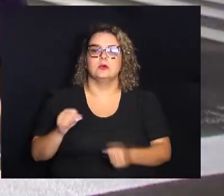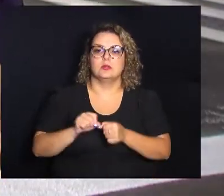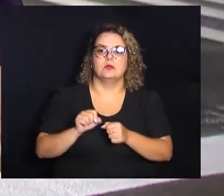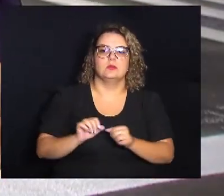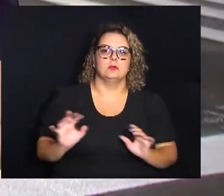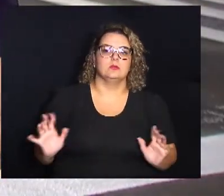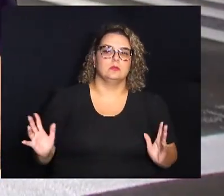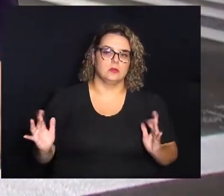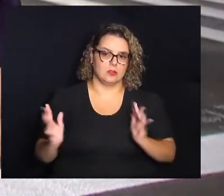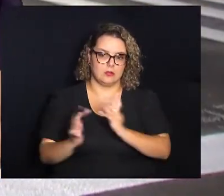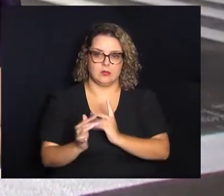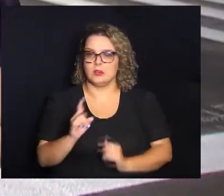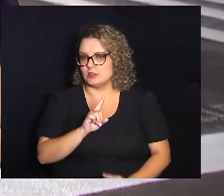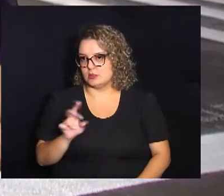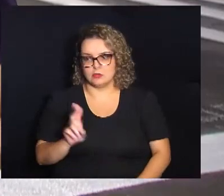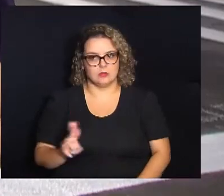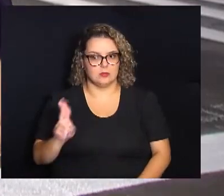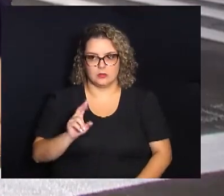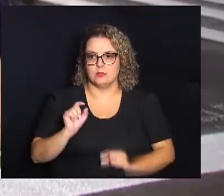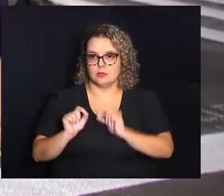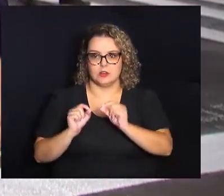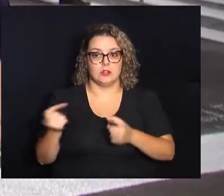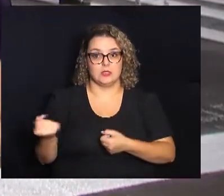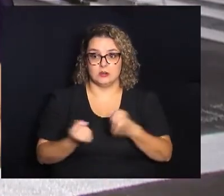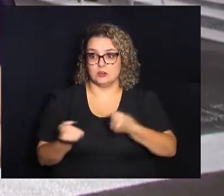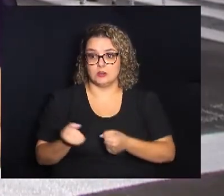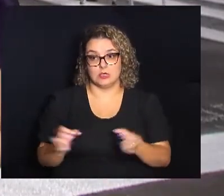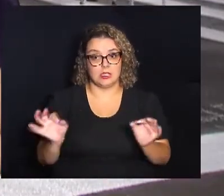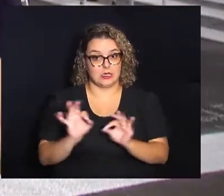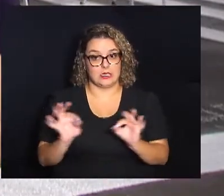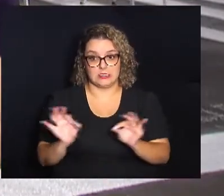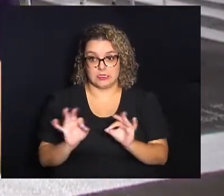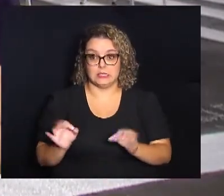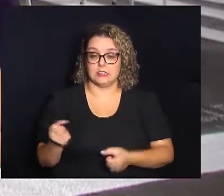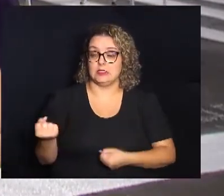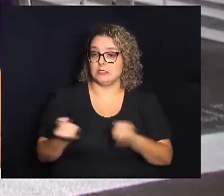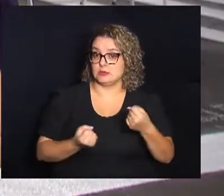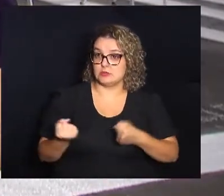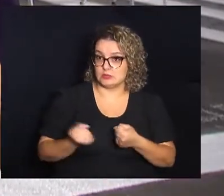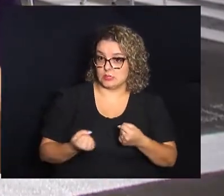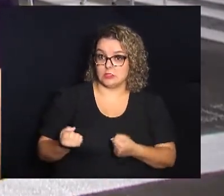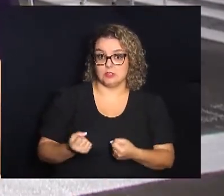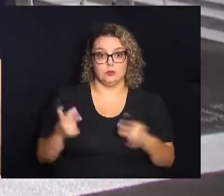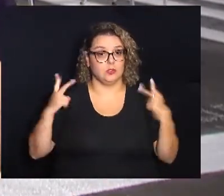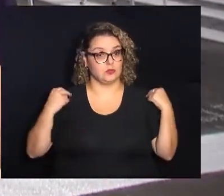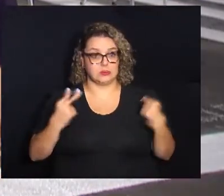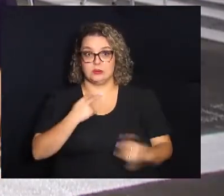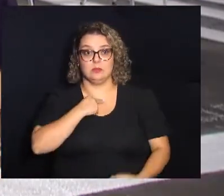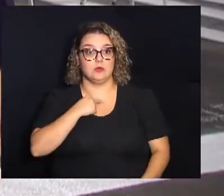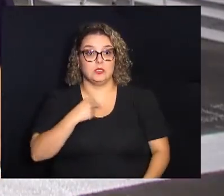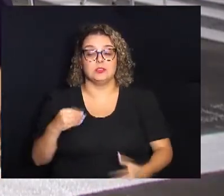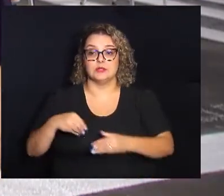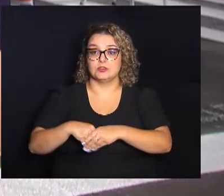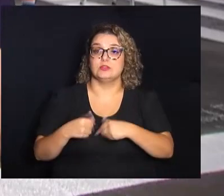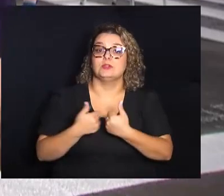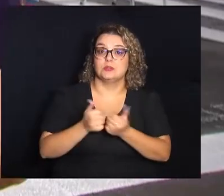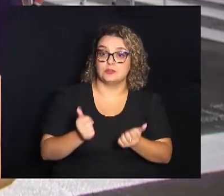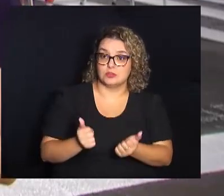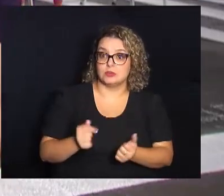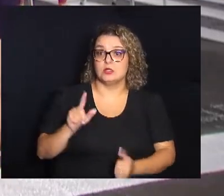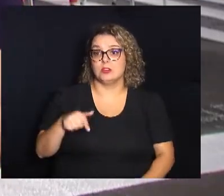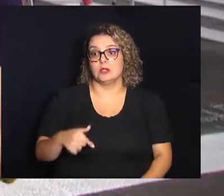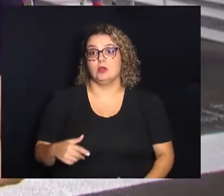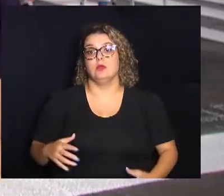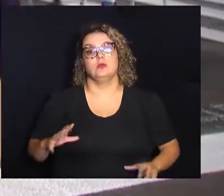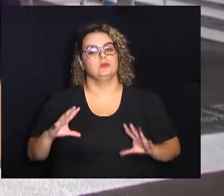não deve ser usado por quem está conduzindo nenhum tipo de veículo. E dentro do ônibus, como você está num espaço que é